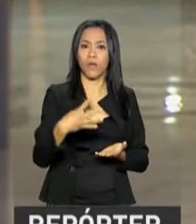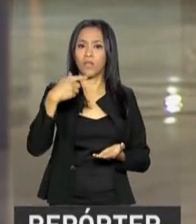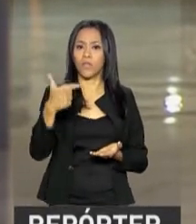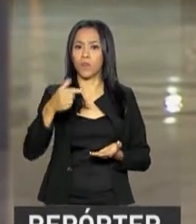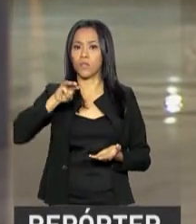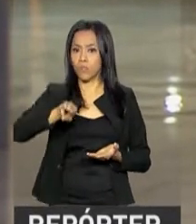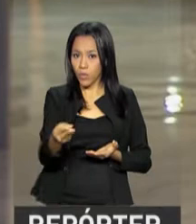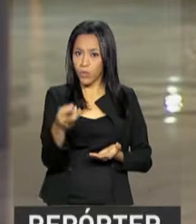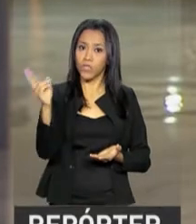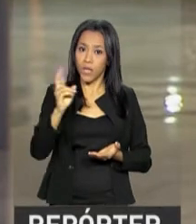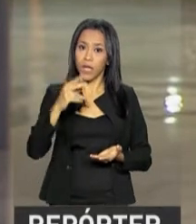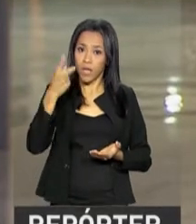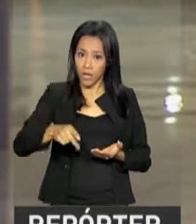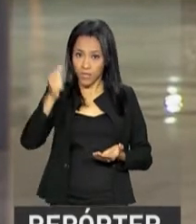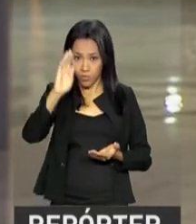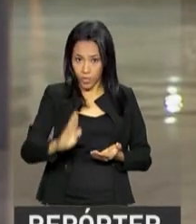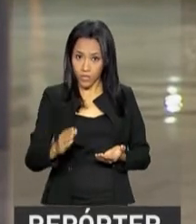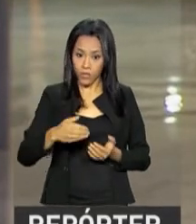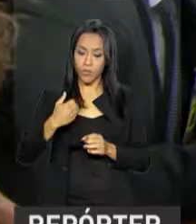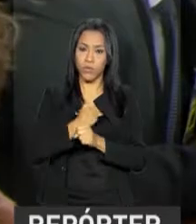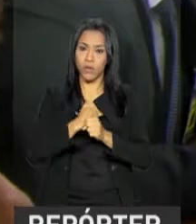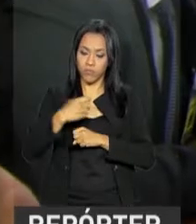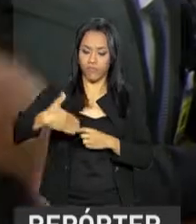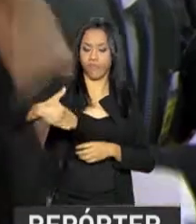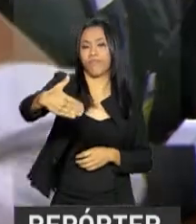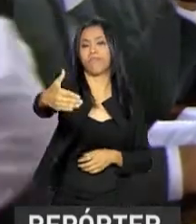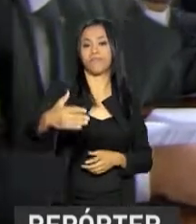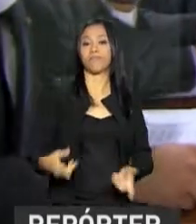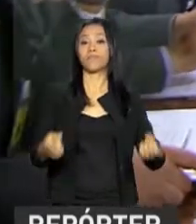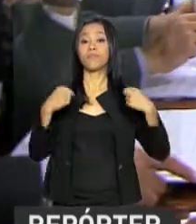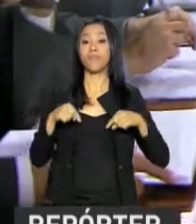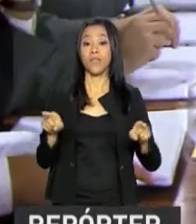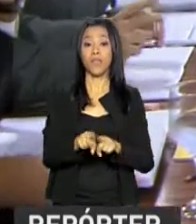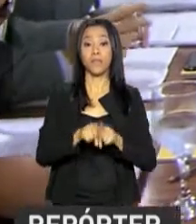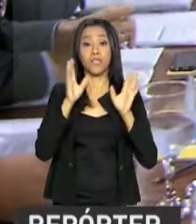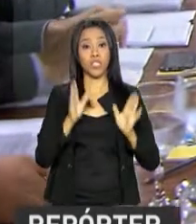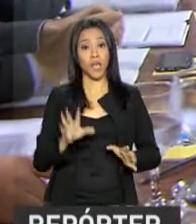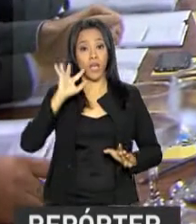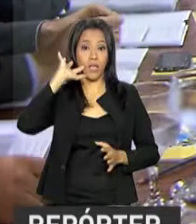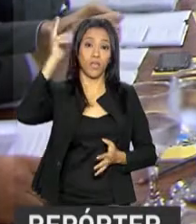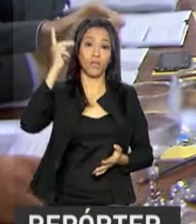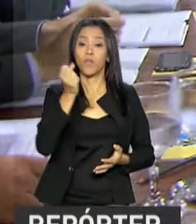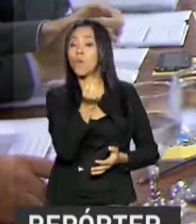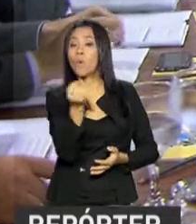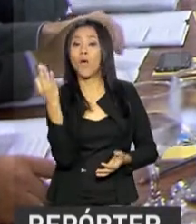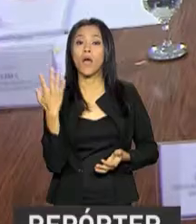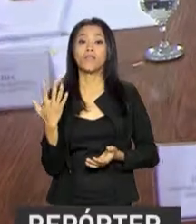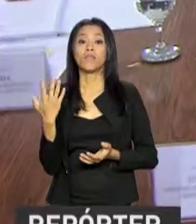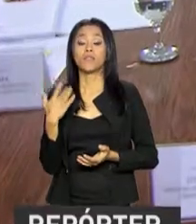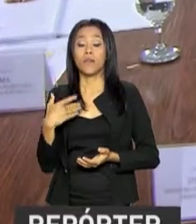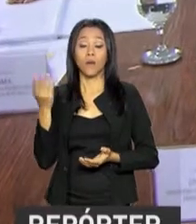em investimentos no país nos próximos anos também ficaram definidos quais vão ser os papéis das empresas públicas